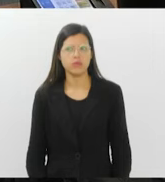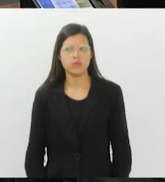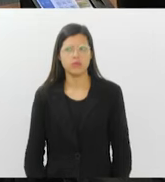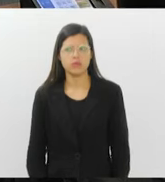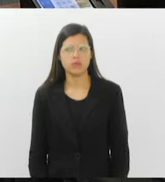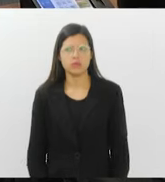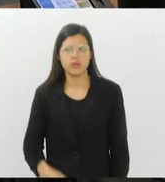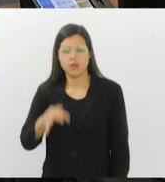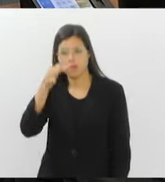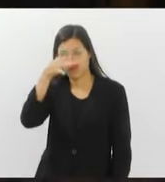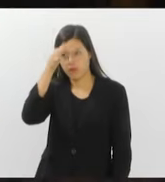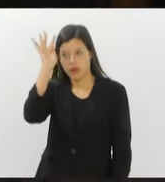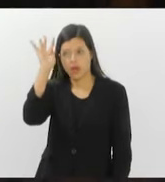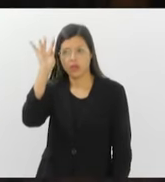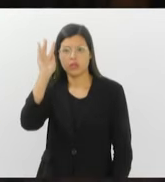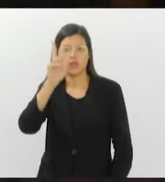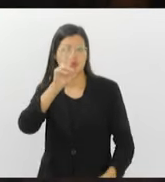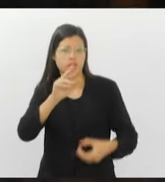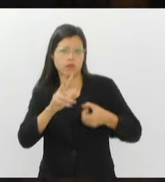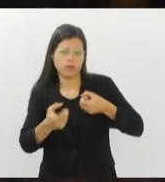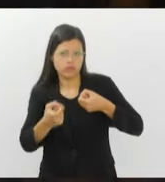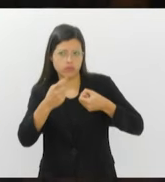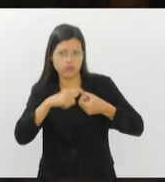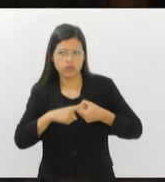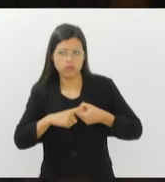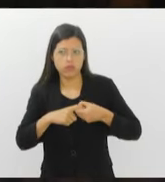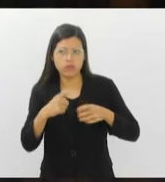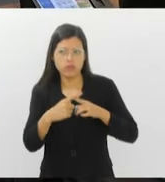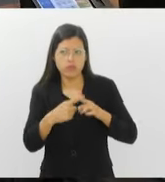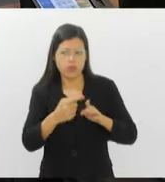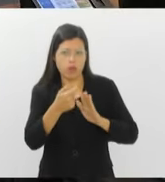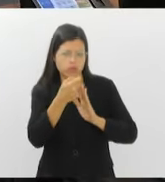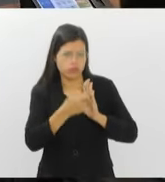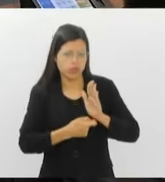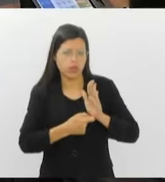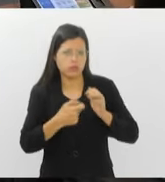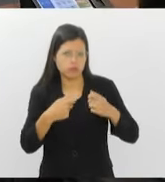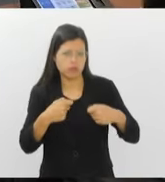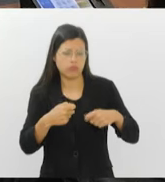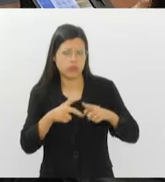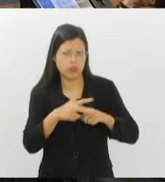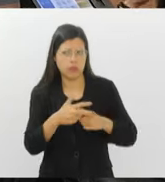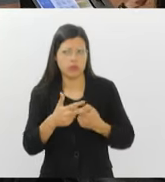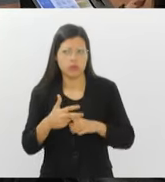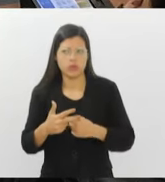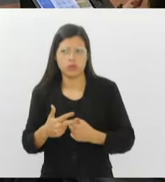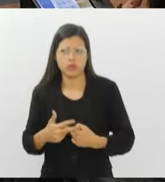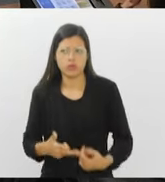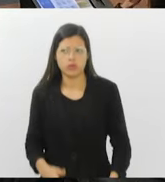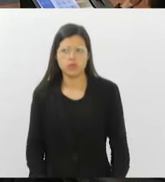Fred, ele vai voltar de qualquer maneira, né, com a redação do vencido. Mesmo assim, Tia Ju,